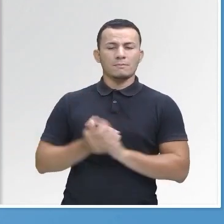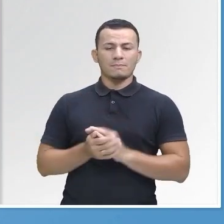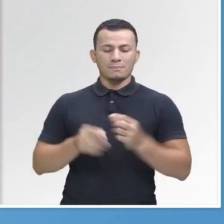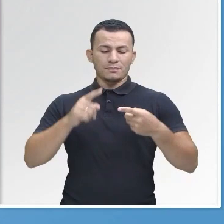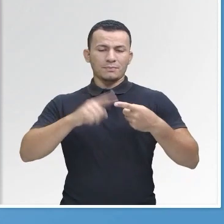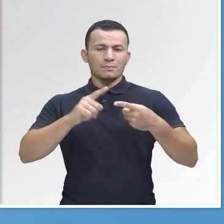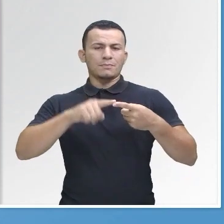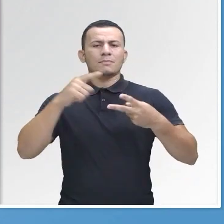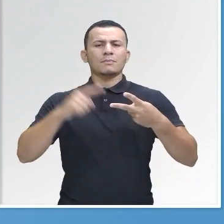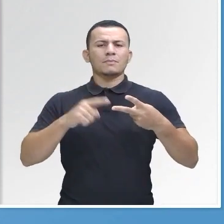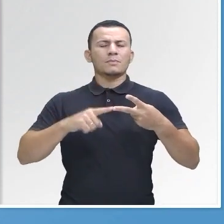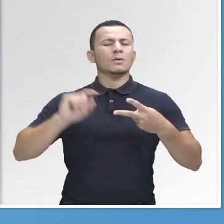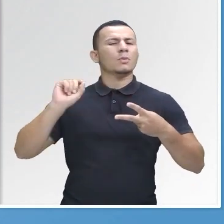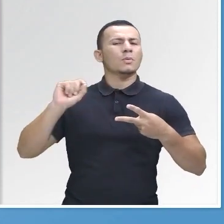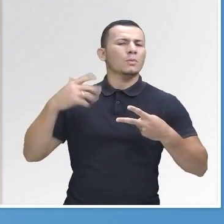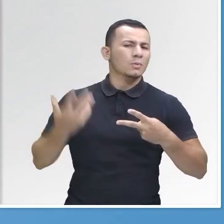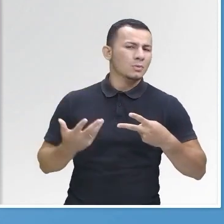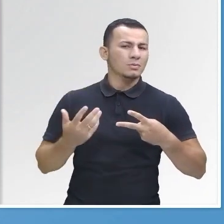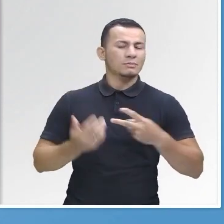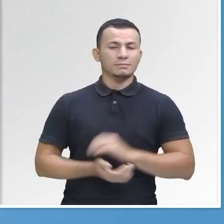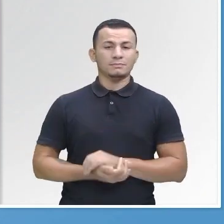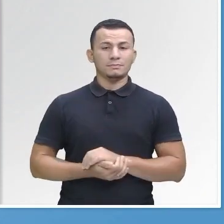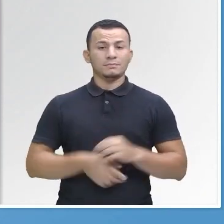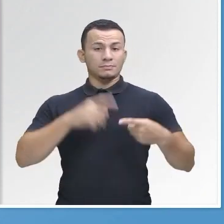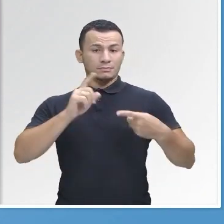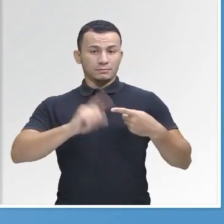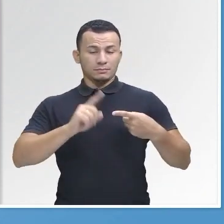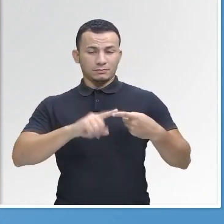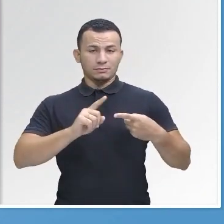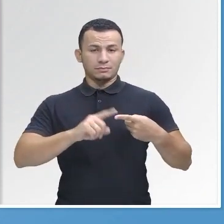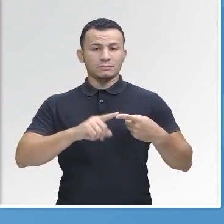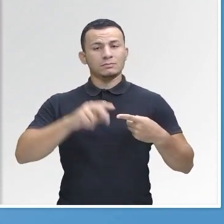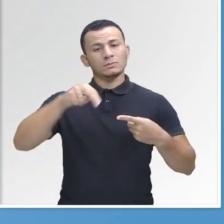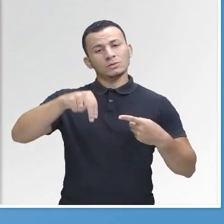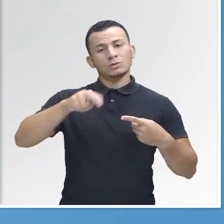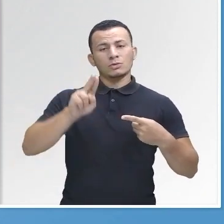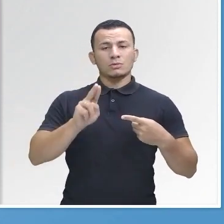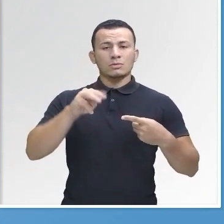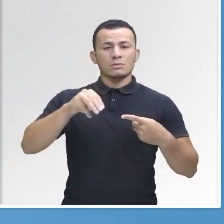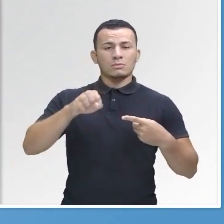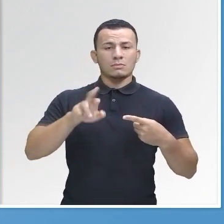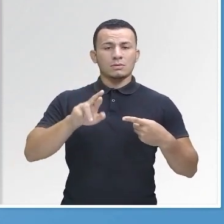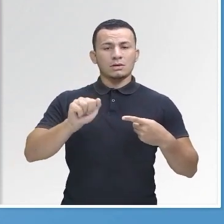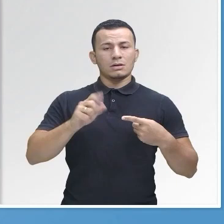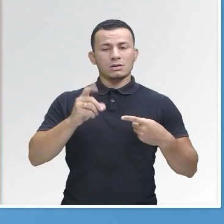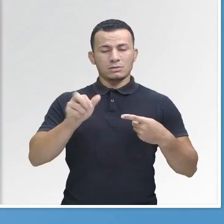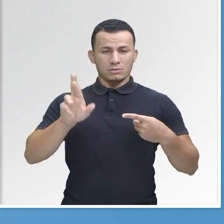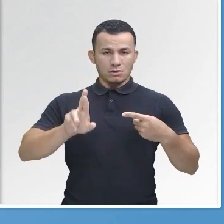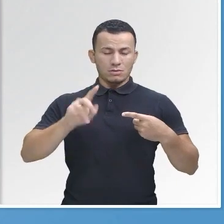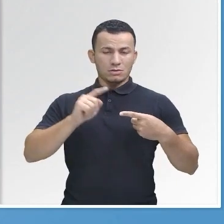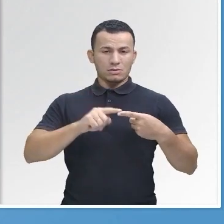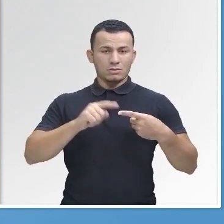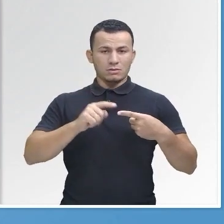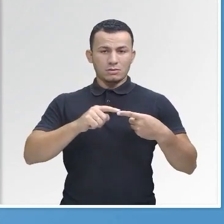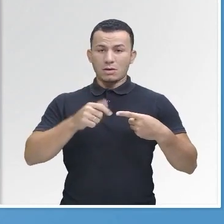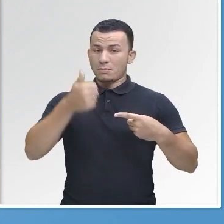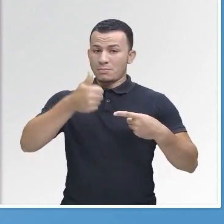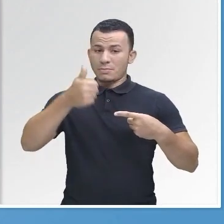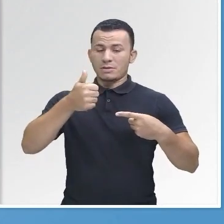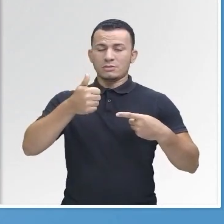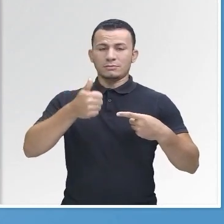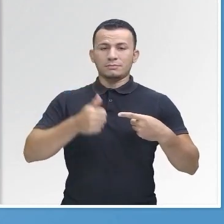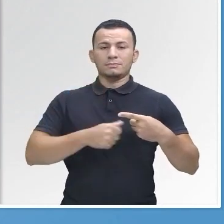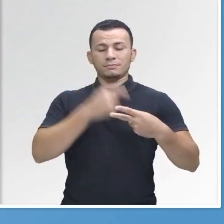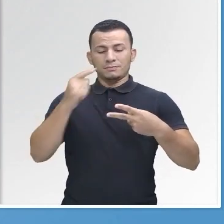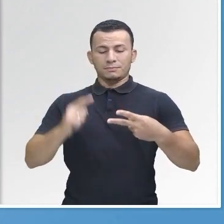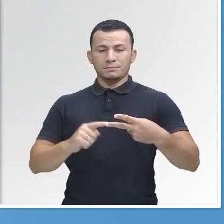e denominador? Bom, o numerador vai ficar aqui na parte de cima, numerador. E aqui